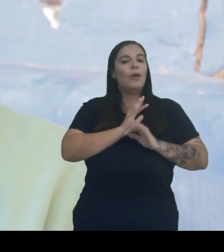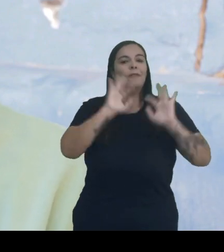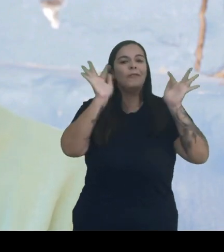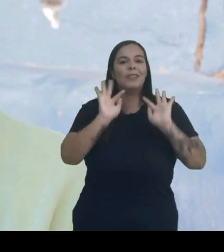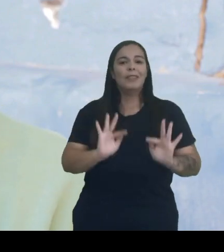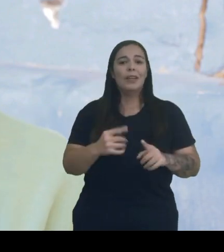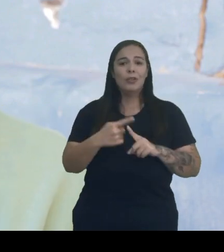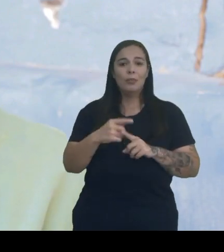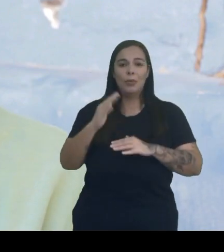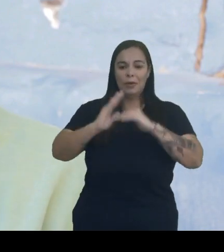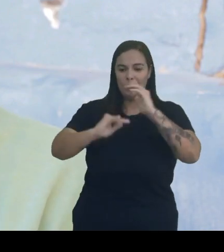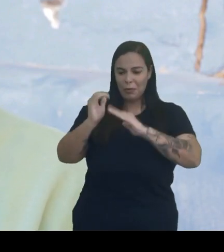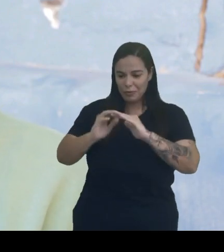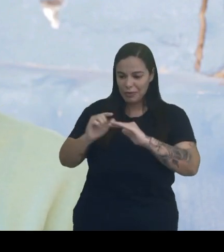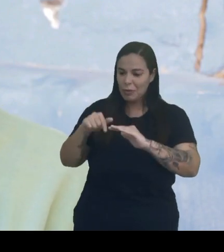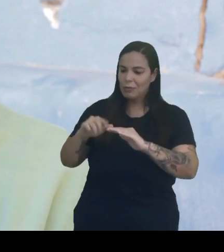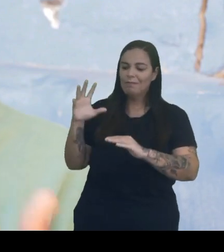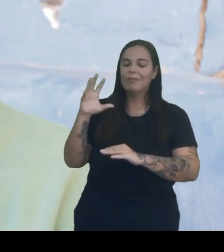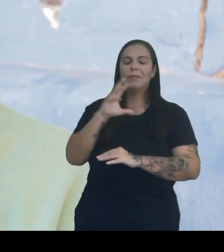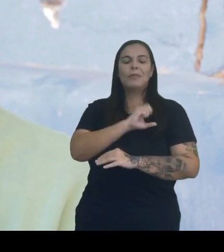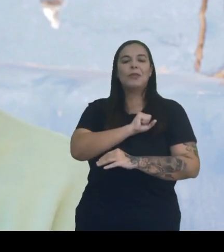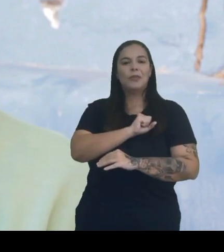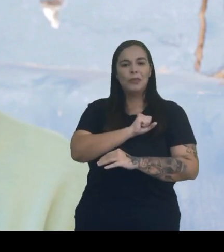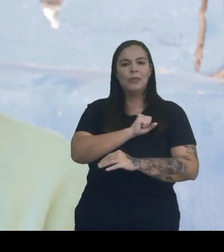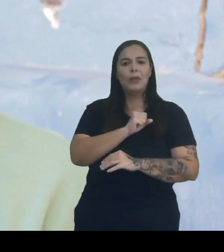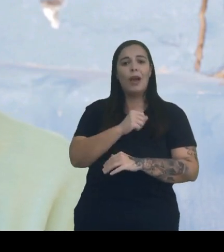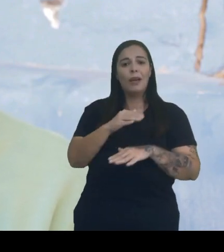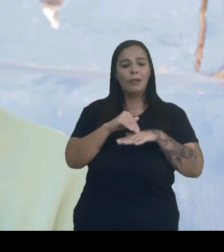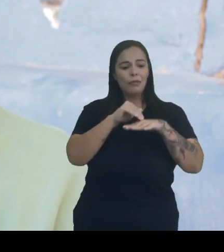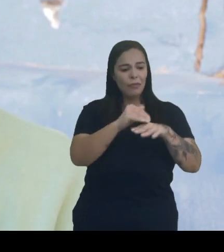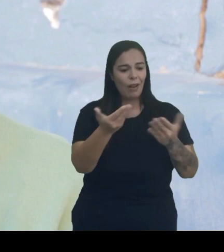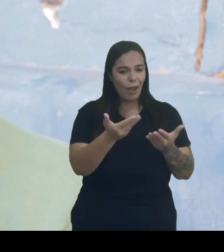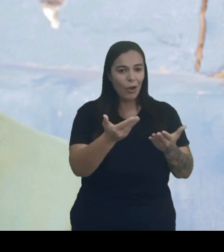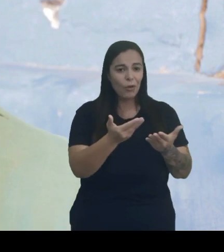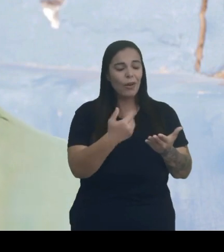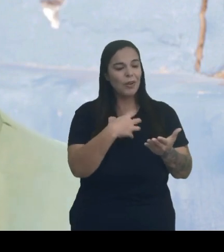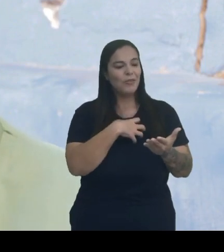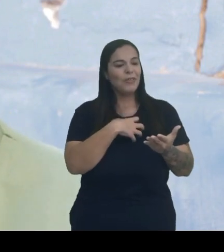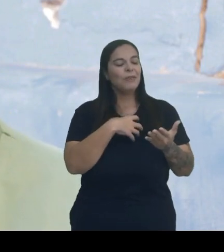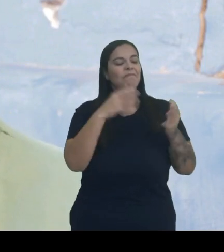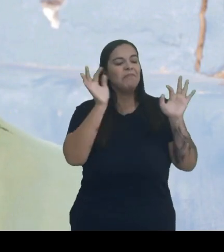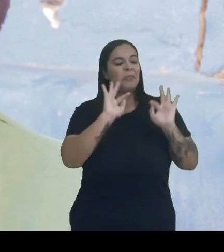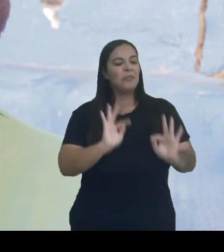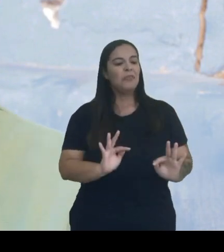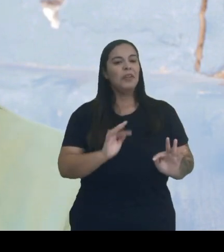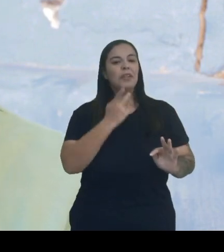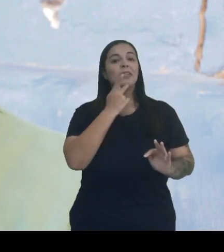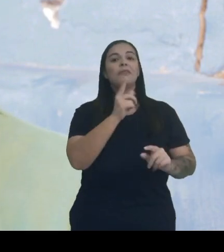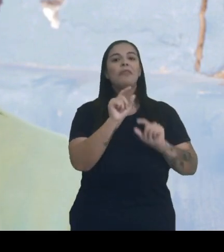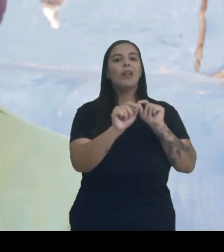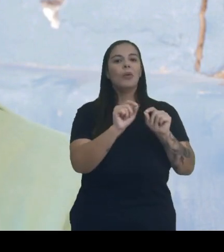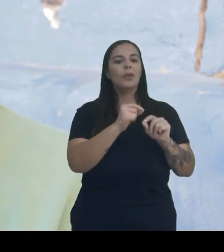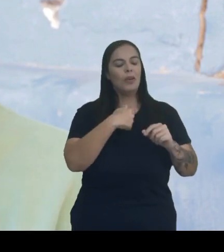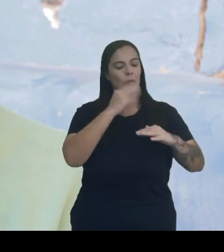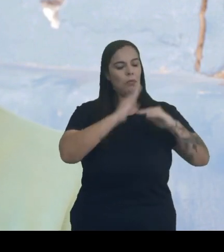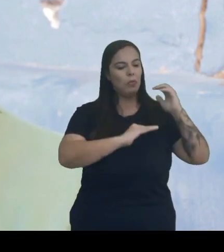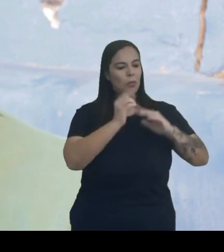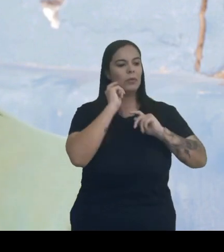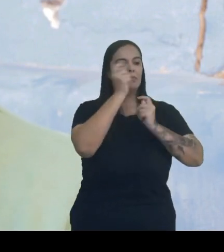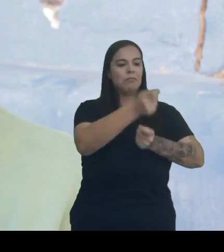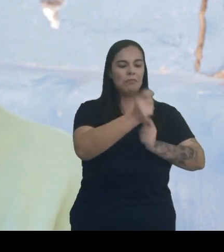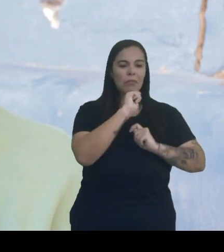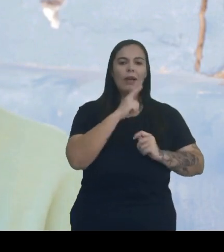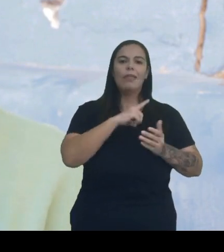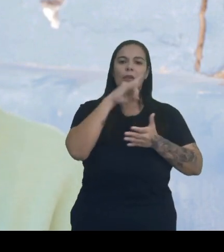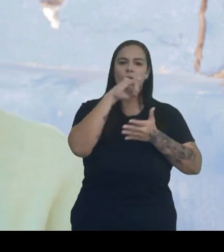profissão e vou chegar, me sinto alegre de chegar para uma pessoa igual a você e dizer, eu sou um pescador. Eu me legalizei, eu me